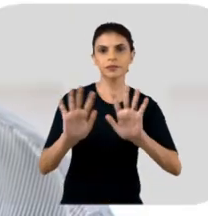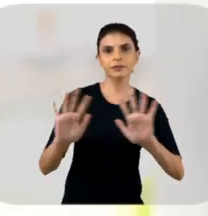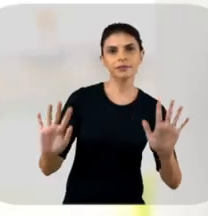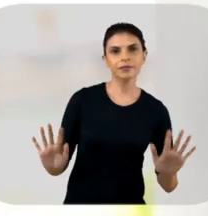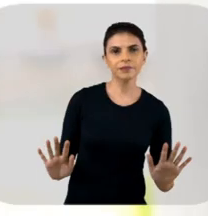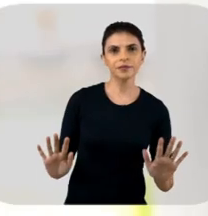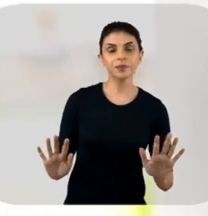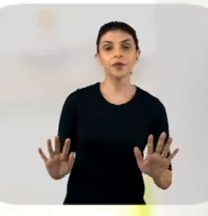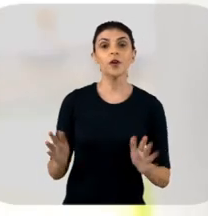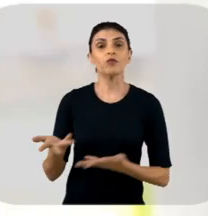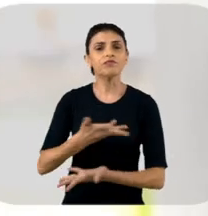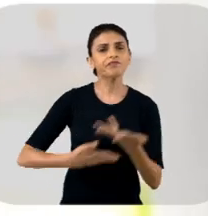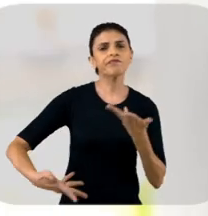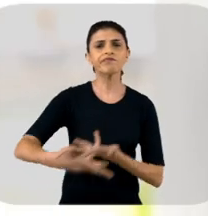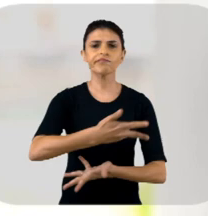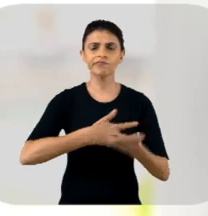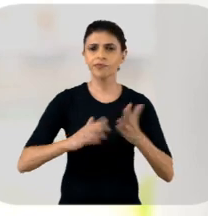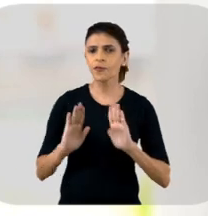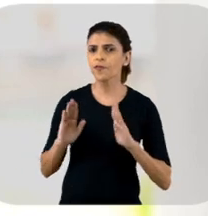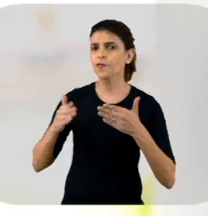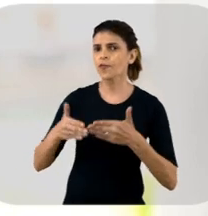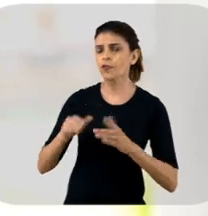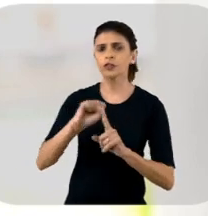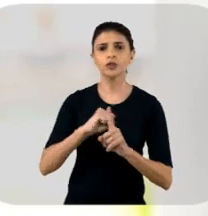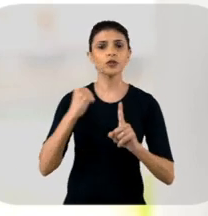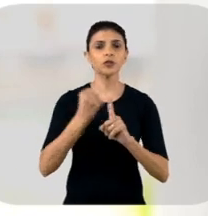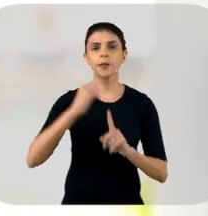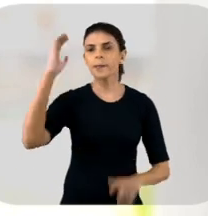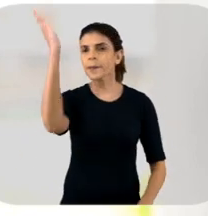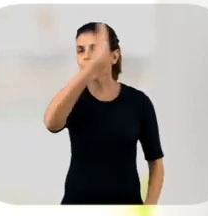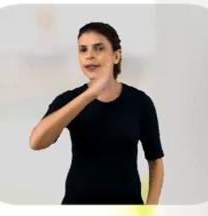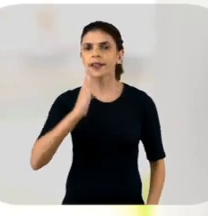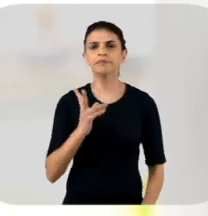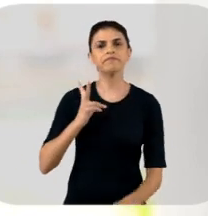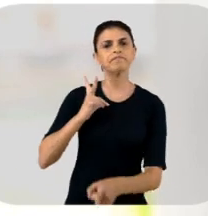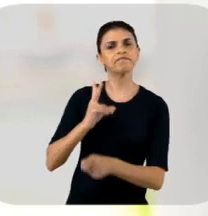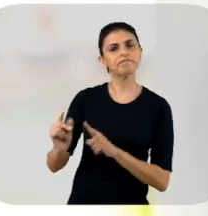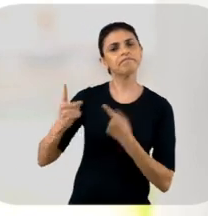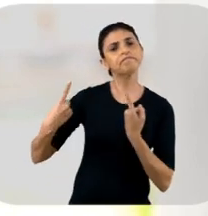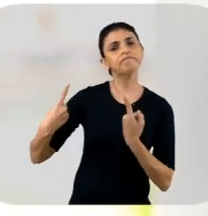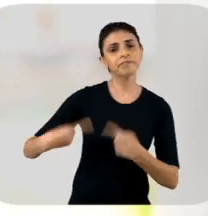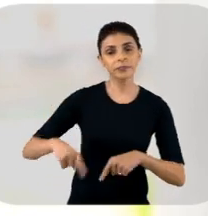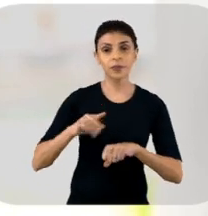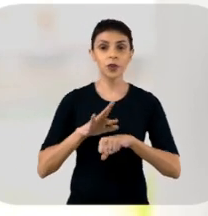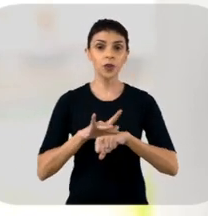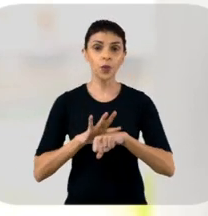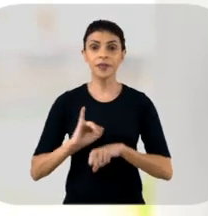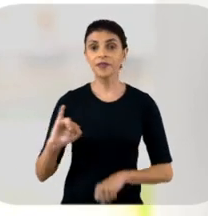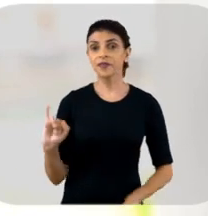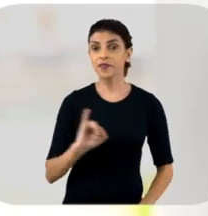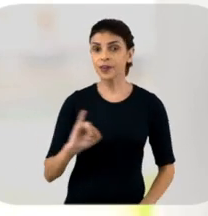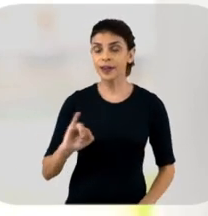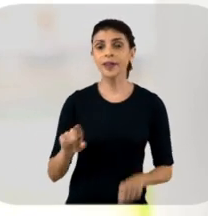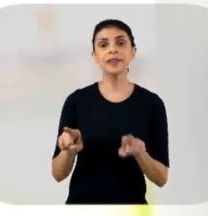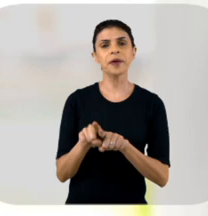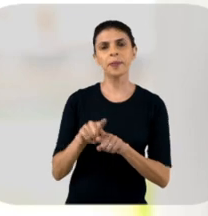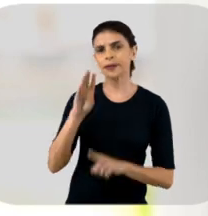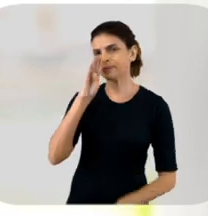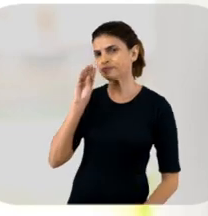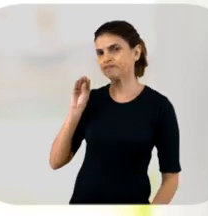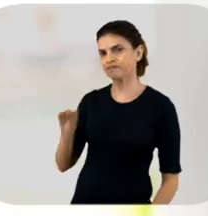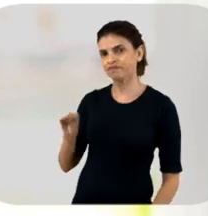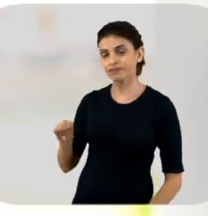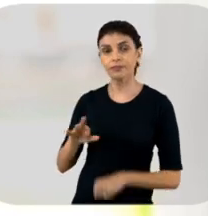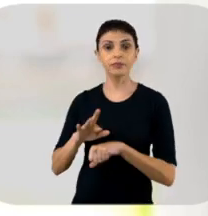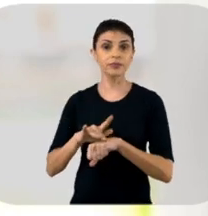Olá, o nosso coletivo do Fórum Social Brasileiro de Enfrentamento das Doenças Infecciosas e